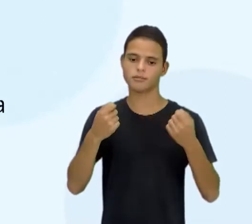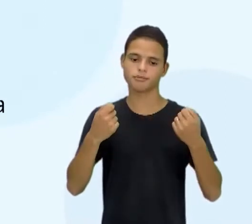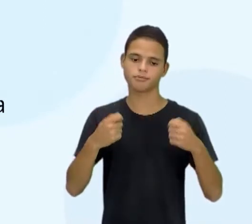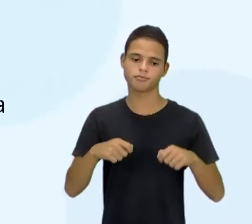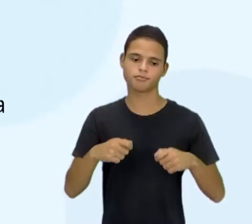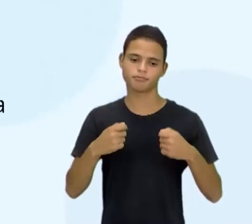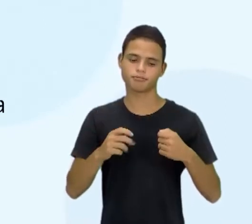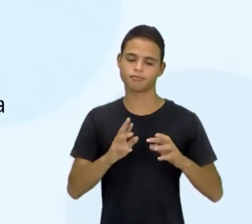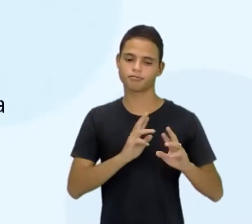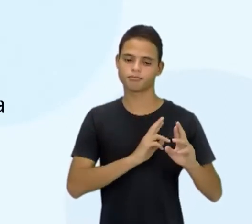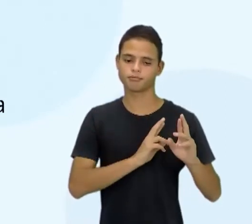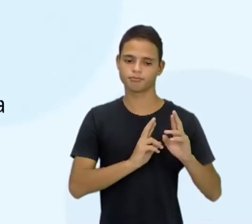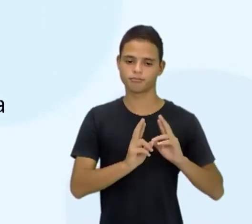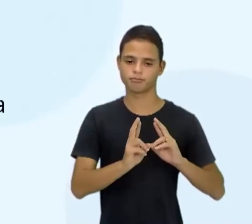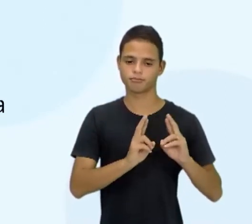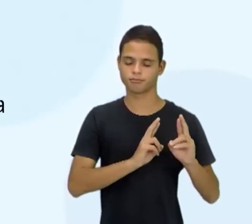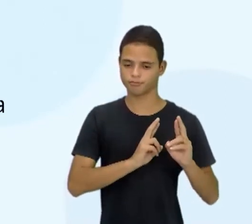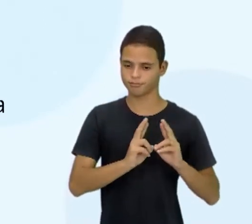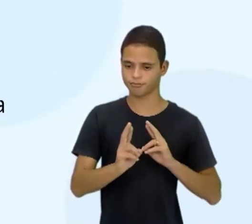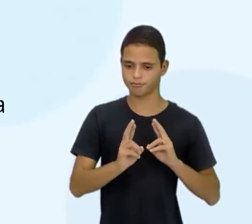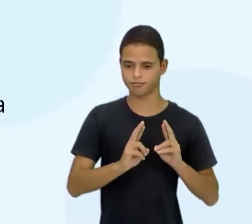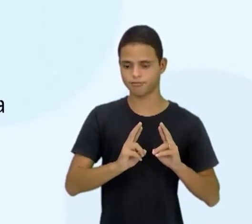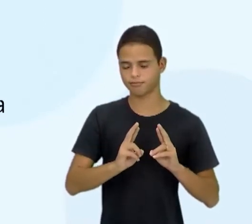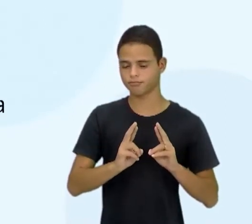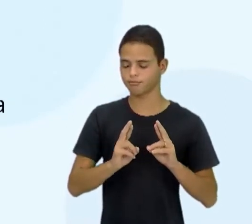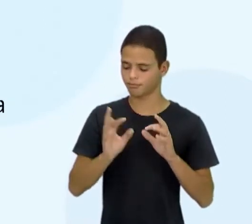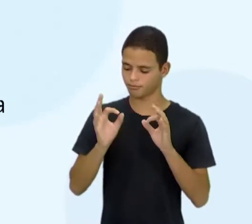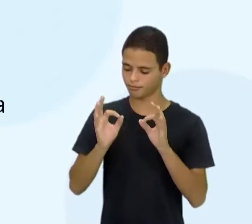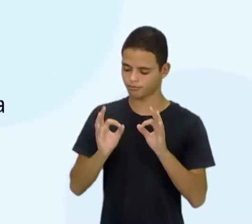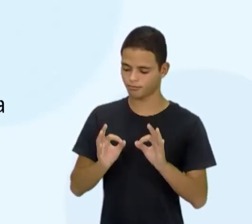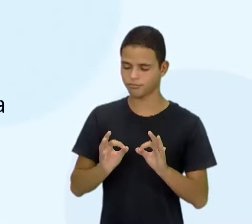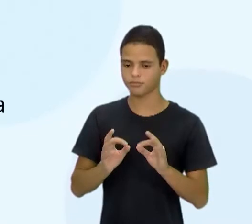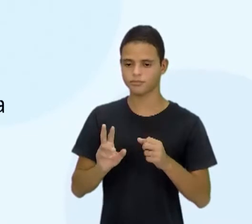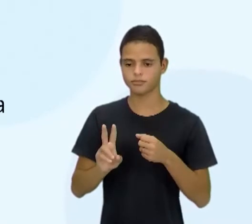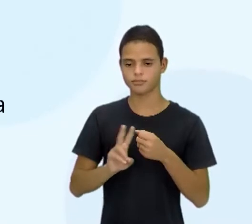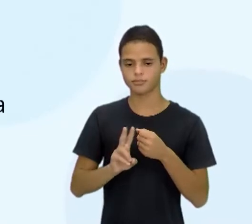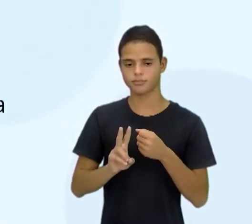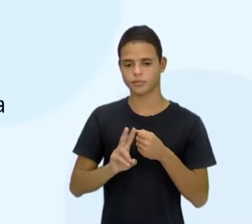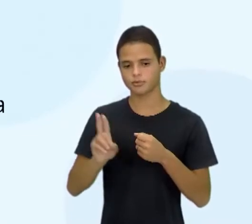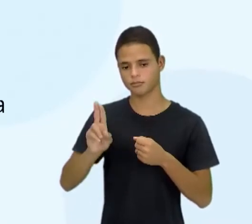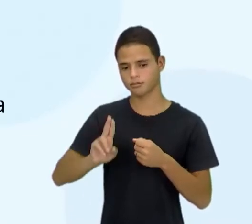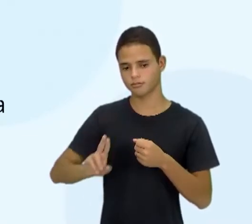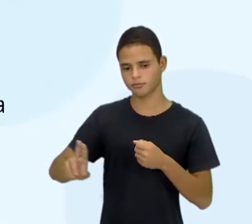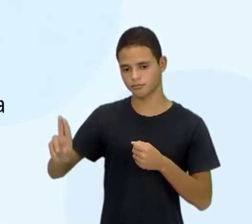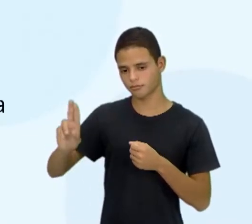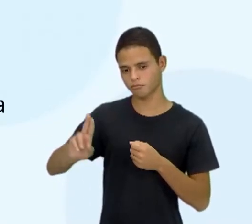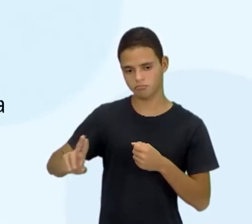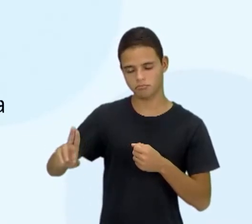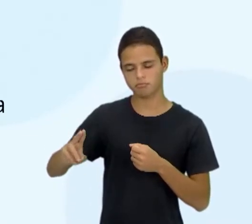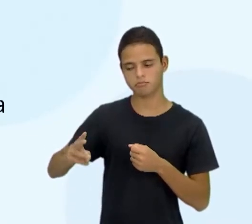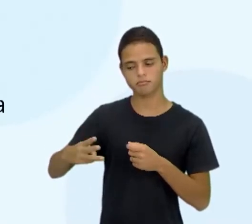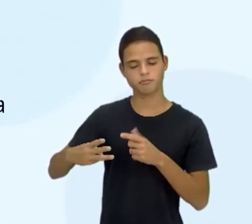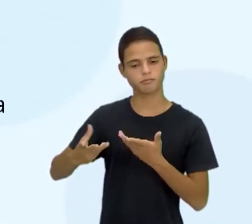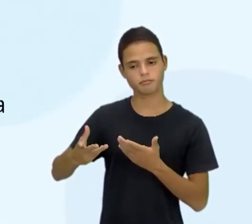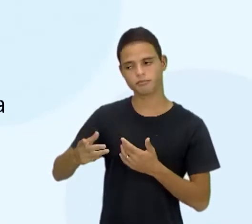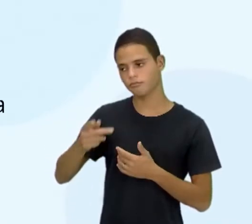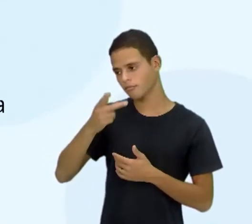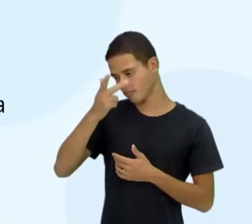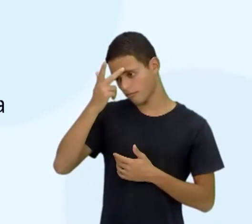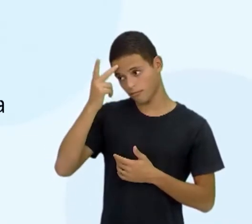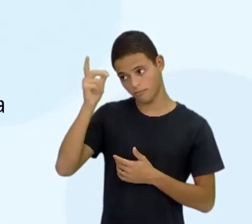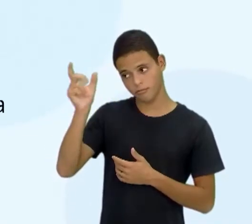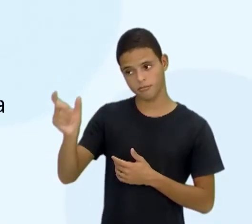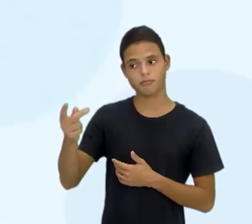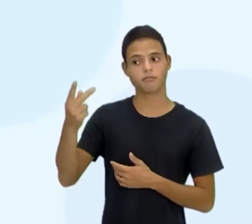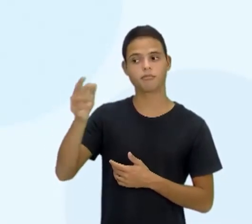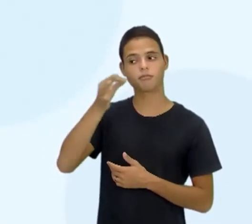a questão de ser formal. Então, o verbo utilizado é na terceira pessoa do singular para mostrar essa questão da